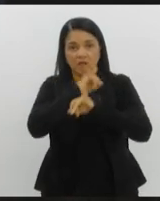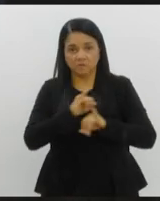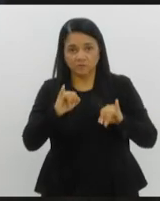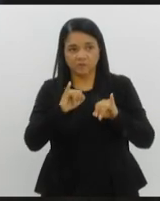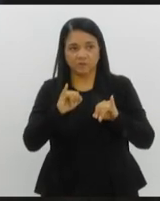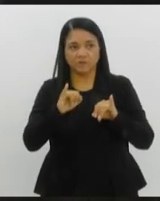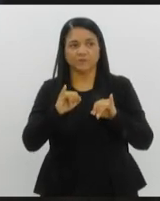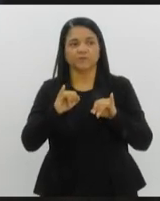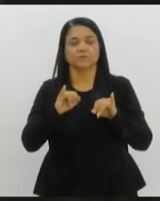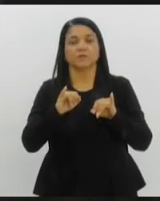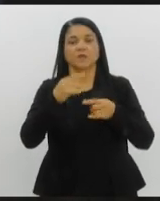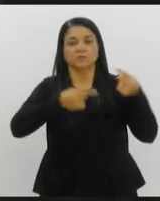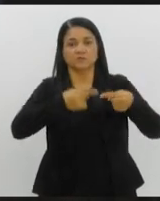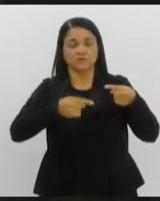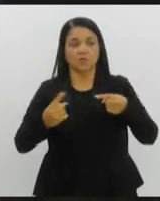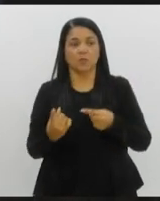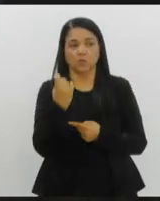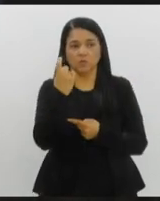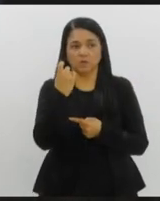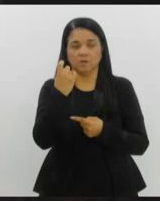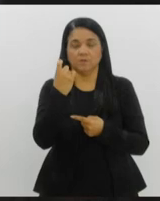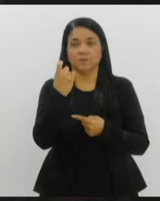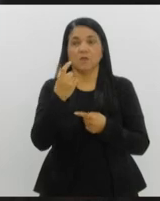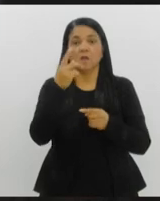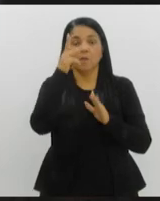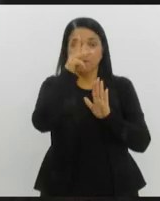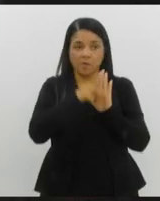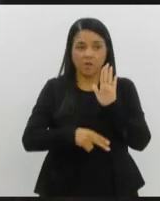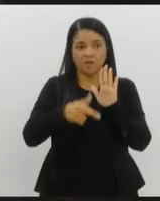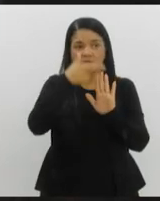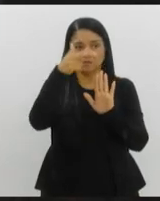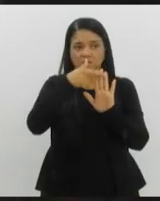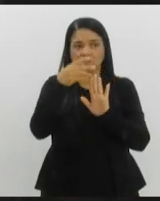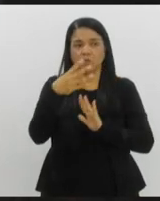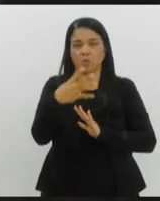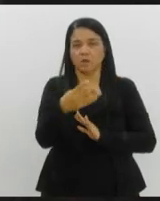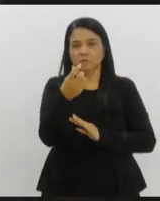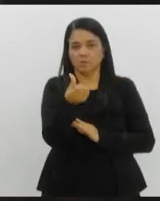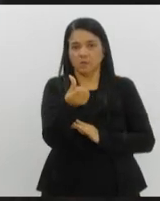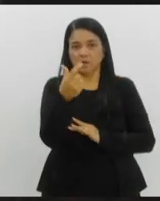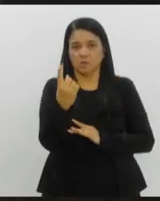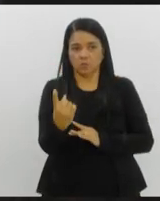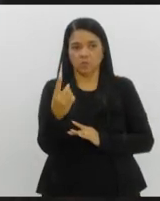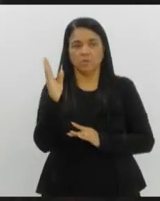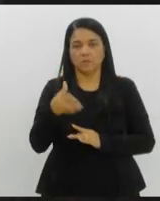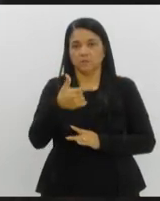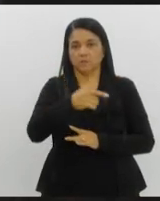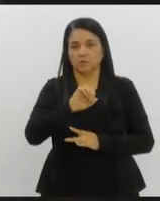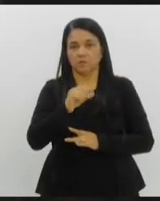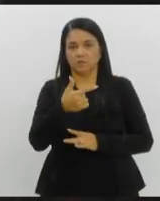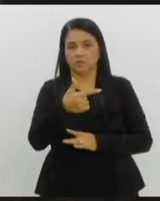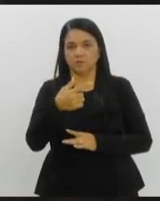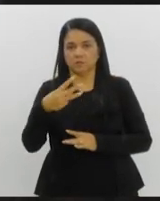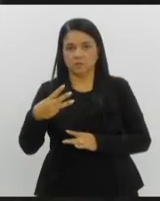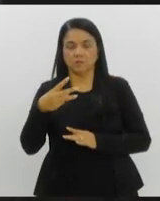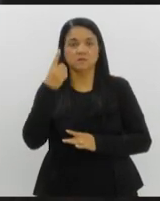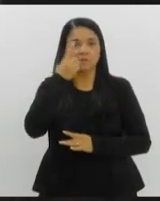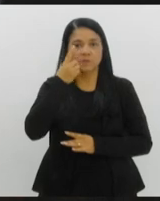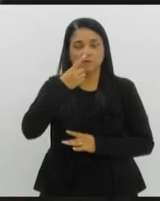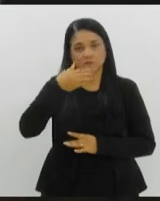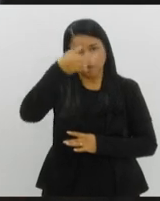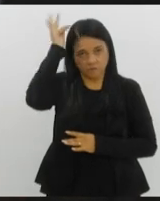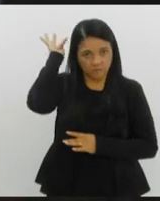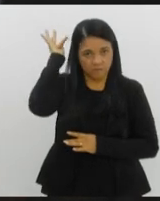Anuncio, em discussão única, projeto de resolução número 461 de 23, de autoria do deputado Fred